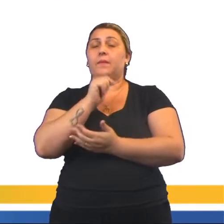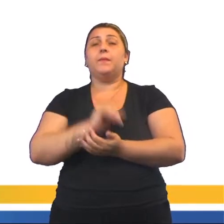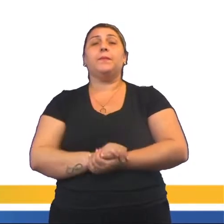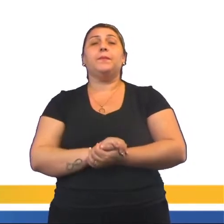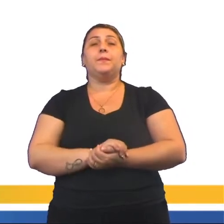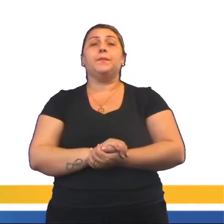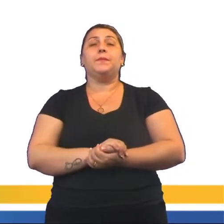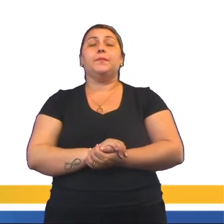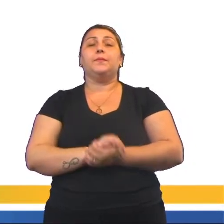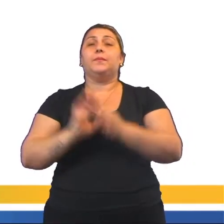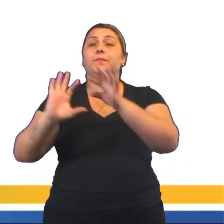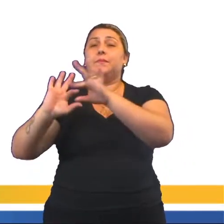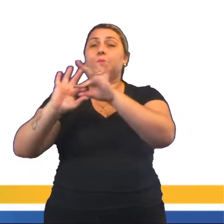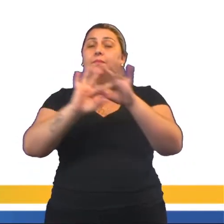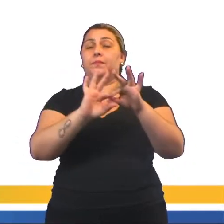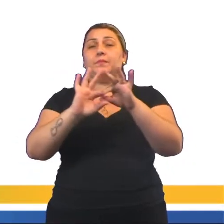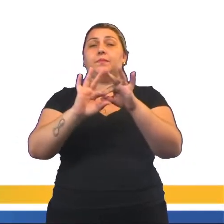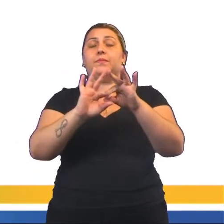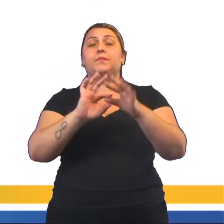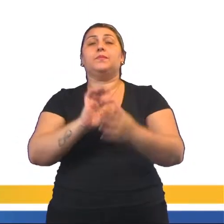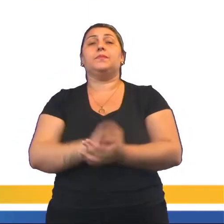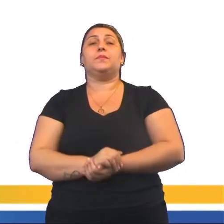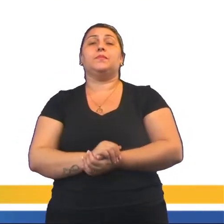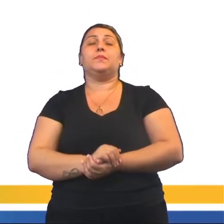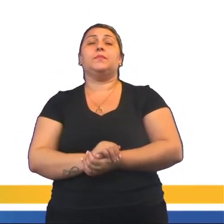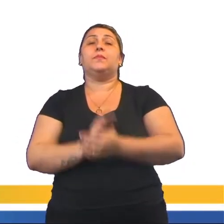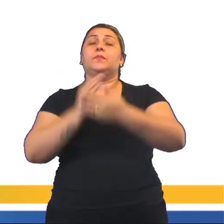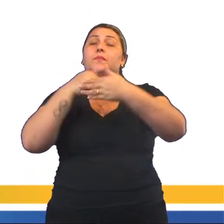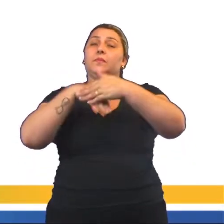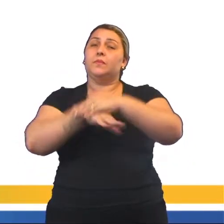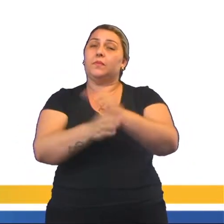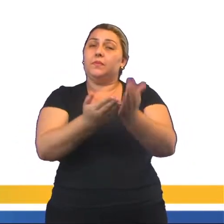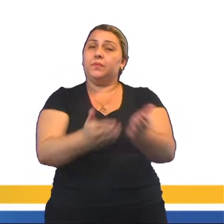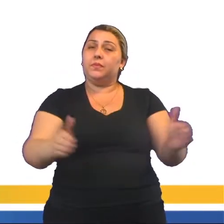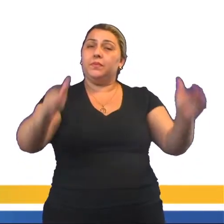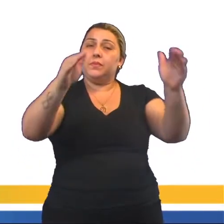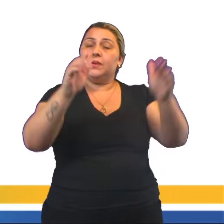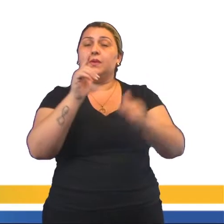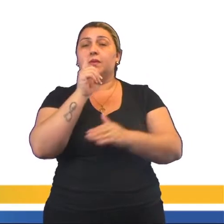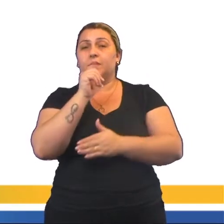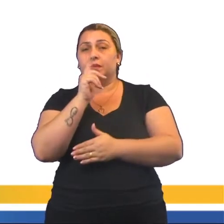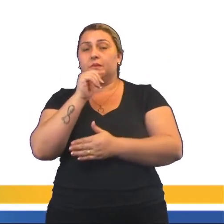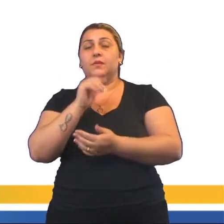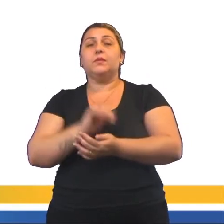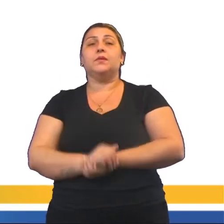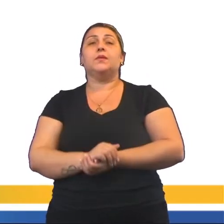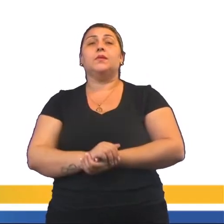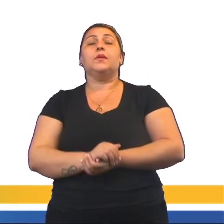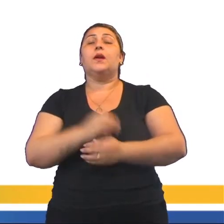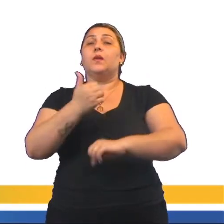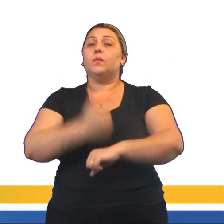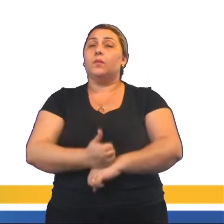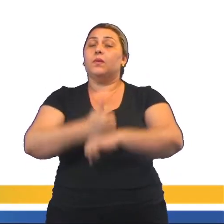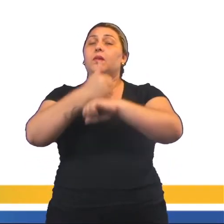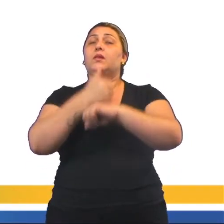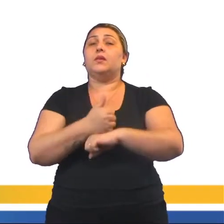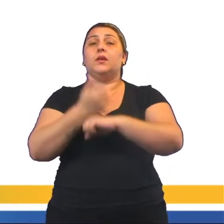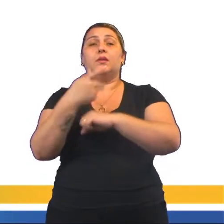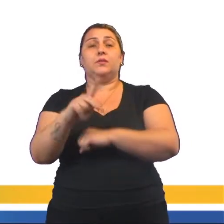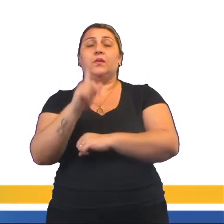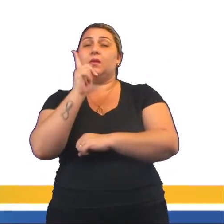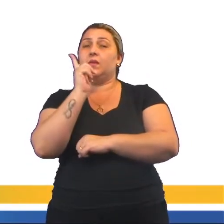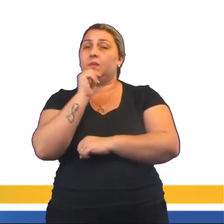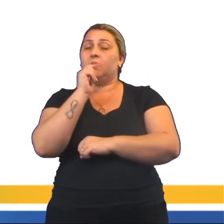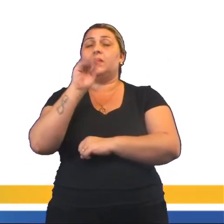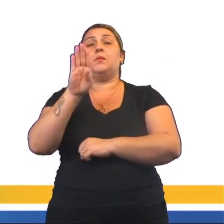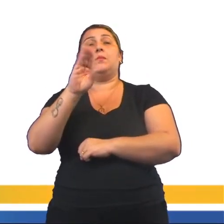aí, nesse contexto, o gerenciamento dos reservatórios artificiais, da qualidade de sua água e